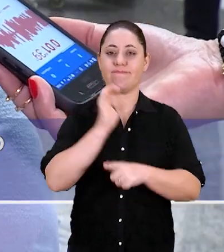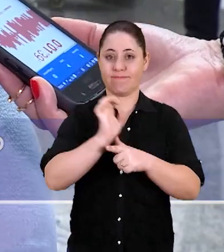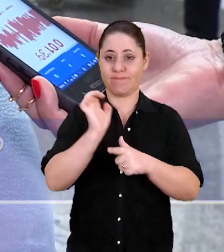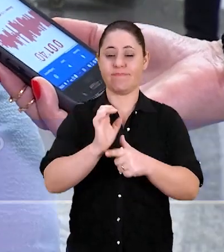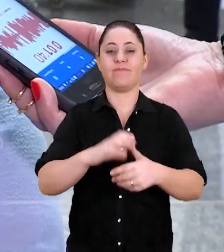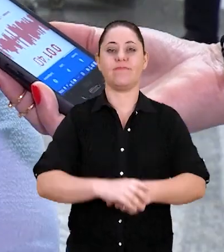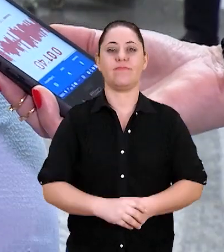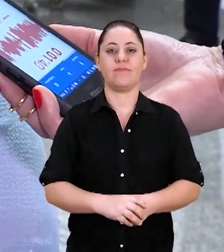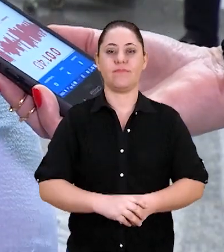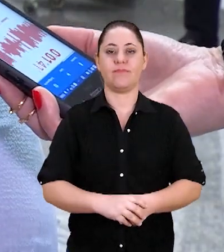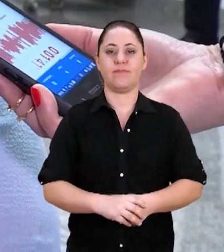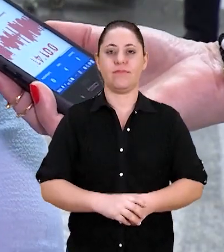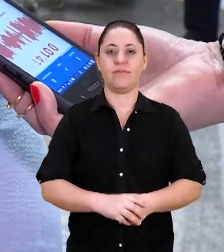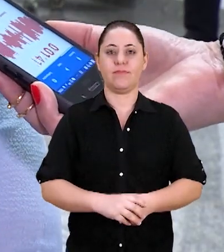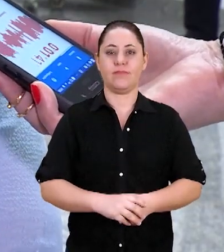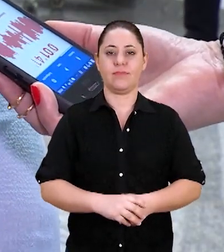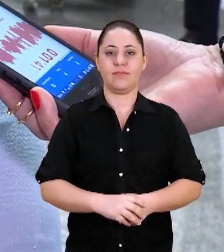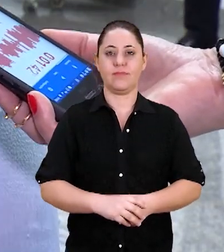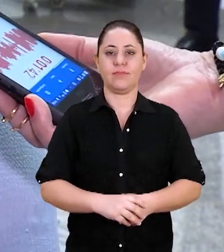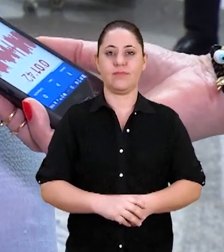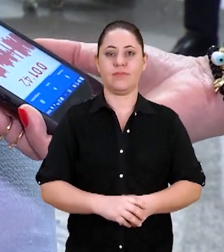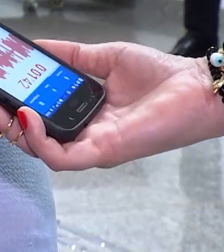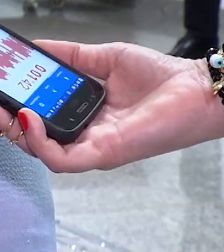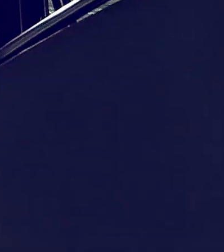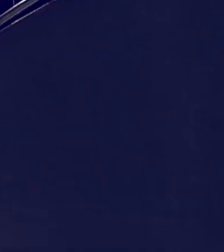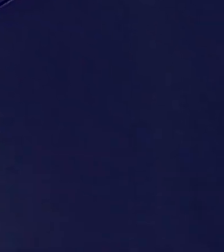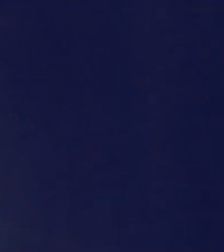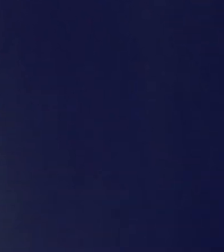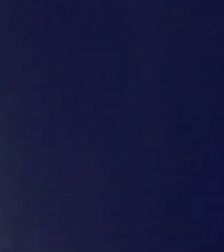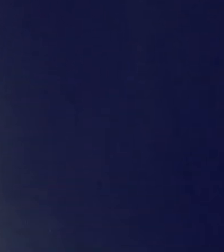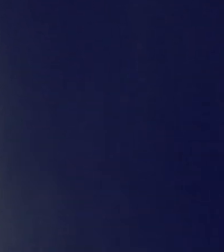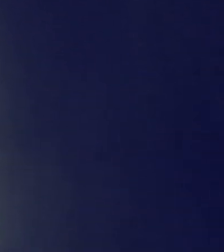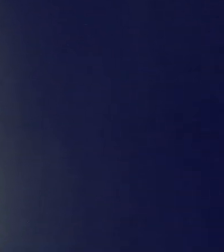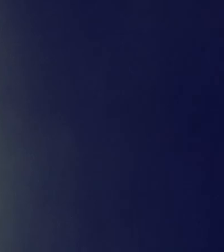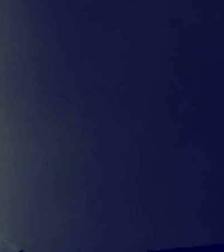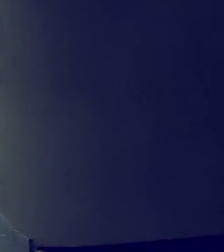uma maneira muito peculiar e muito importante para o nosso Estado.